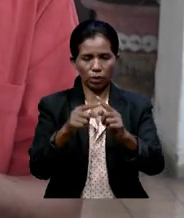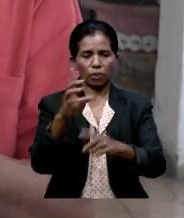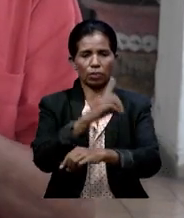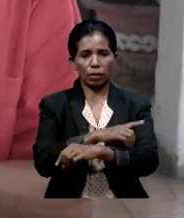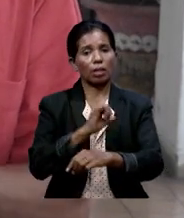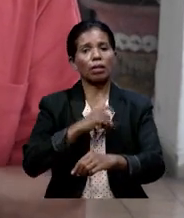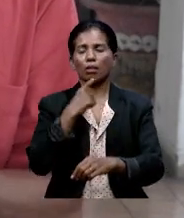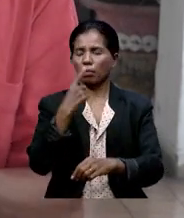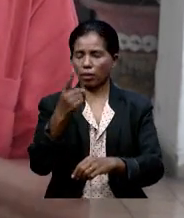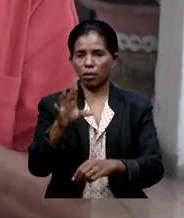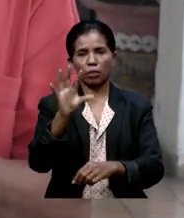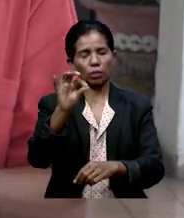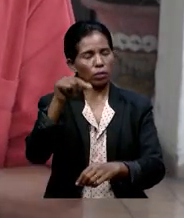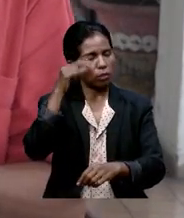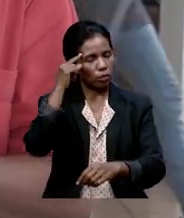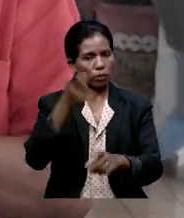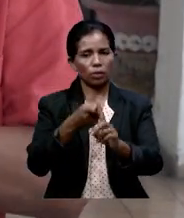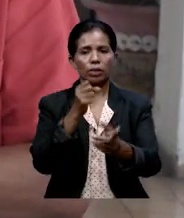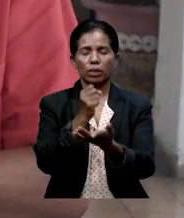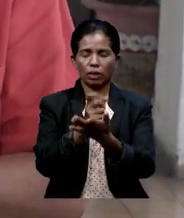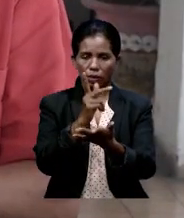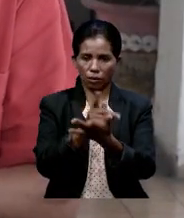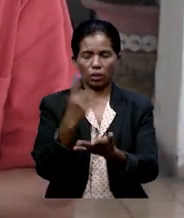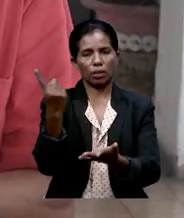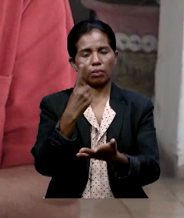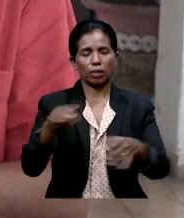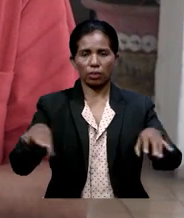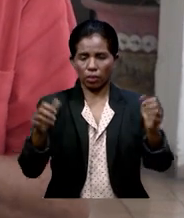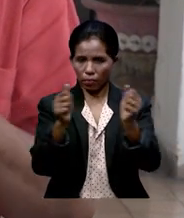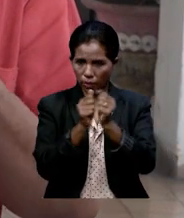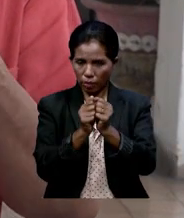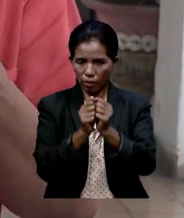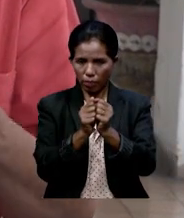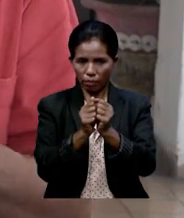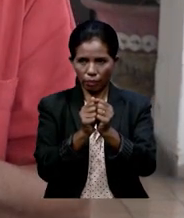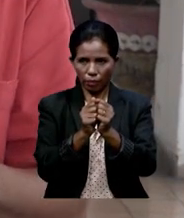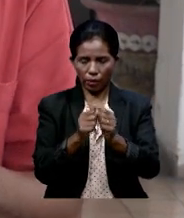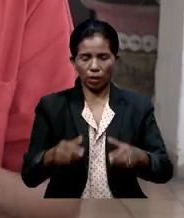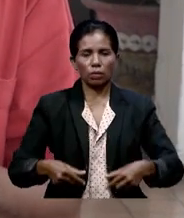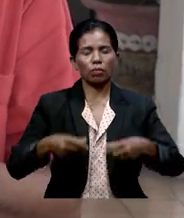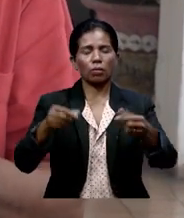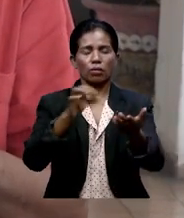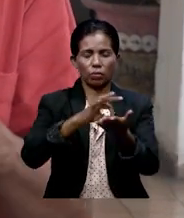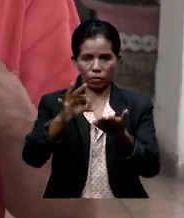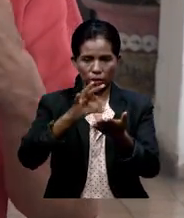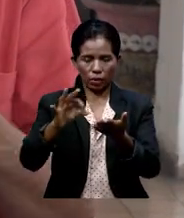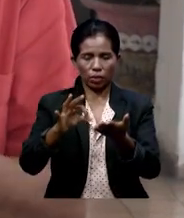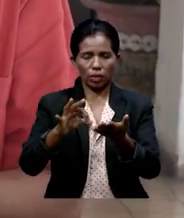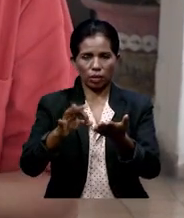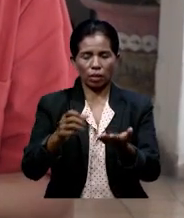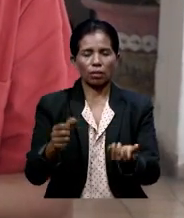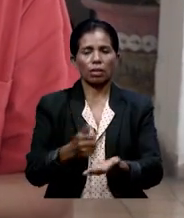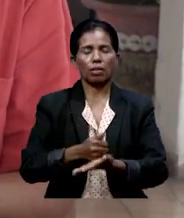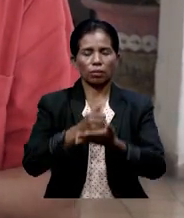catar, não no governo, lhe usa se comes, sem nafatin serviço a mutu, a tu for formação, a tu apoio